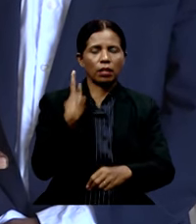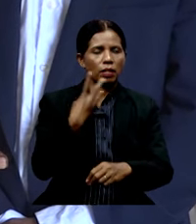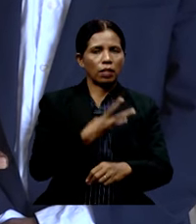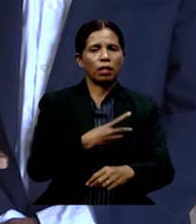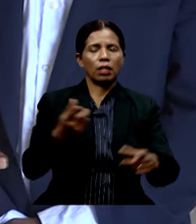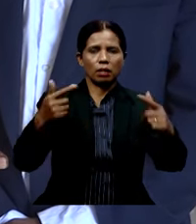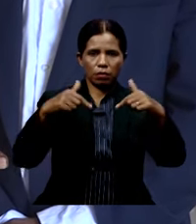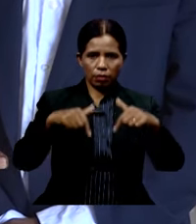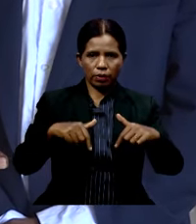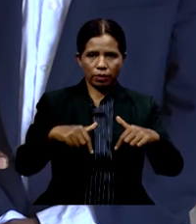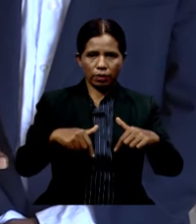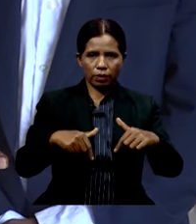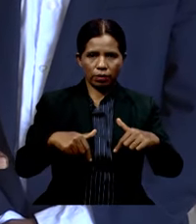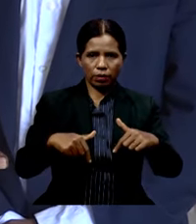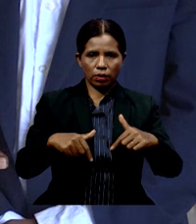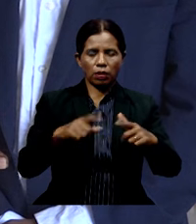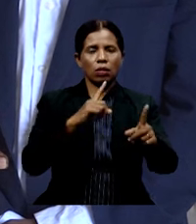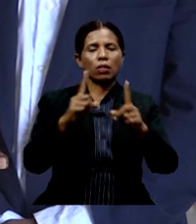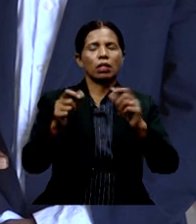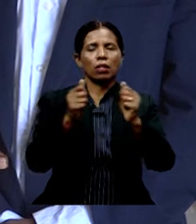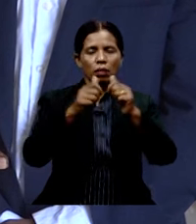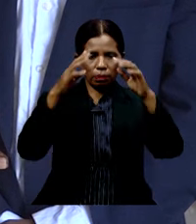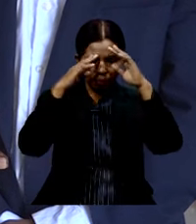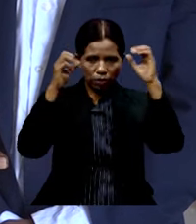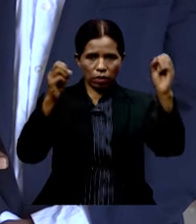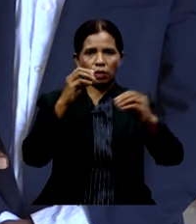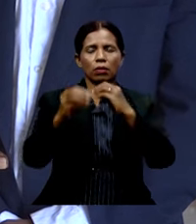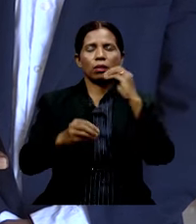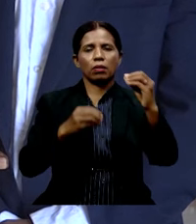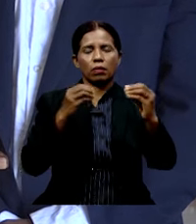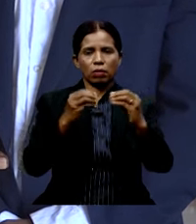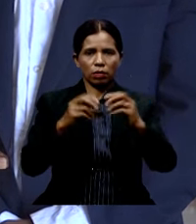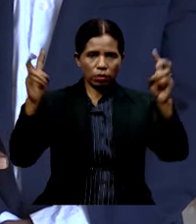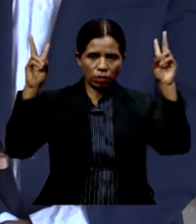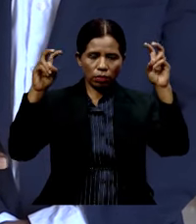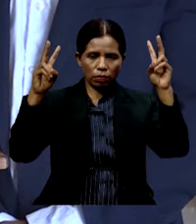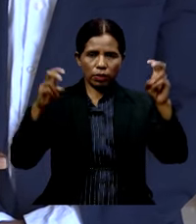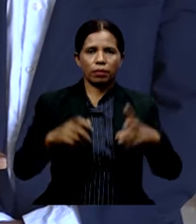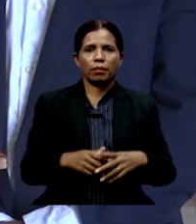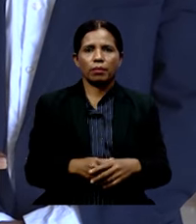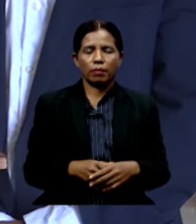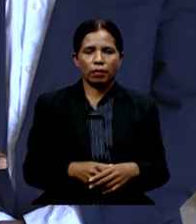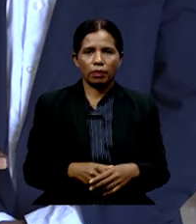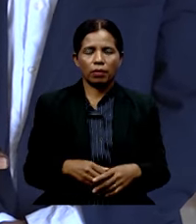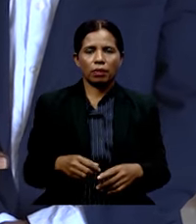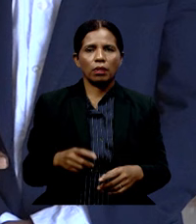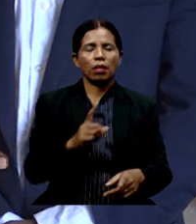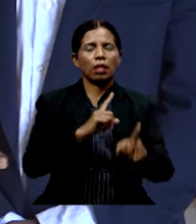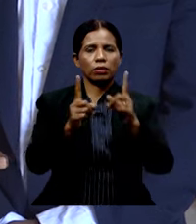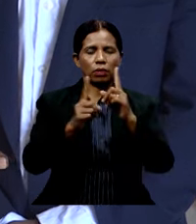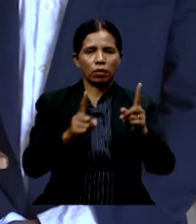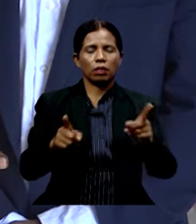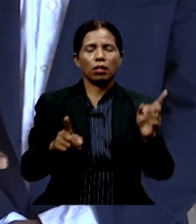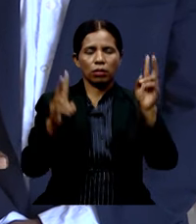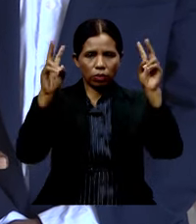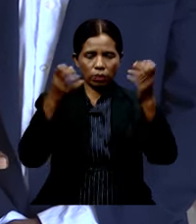mai consulta o presidente mos kona ba tópico nebe atu sai